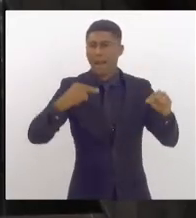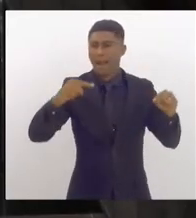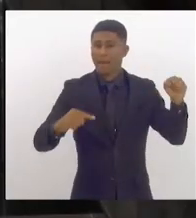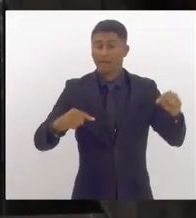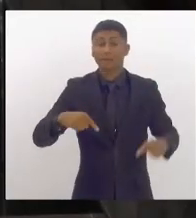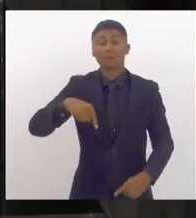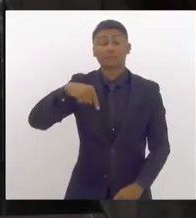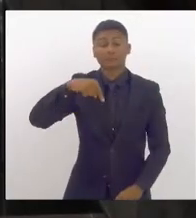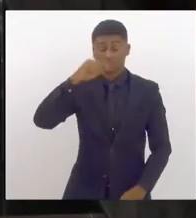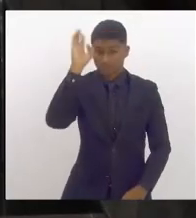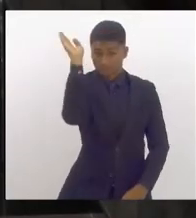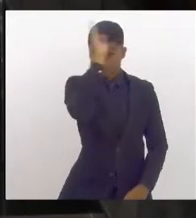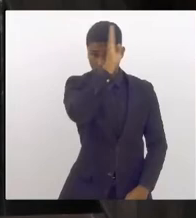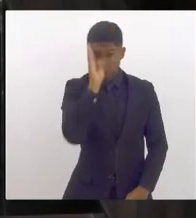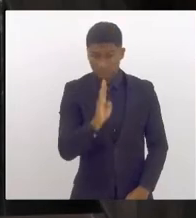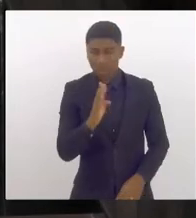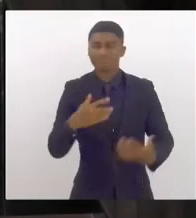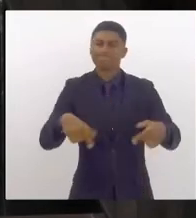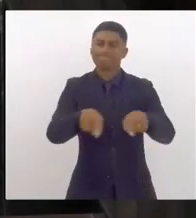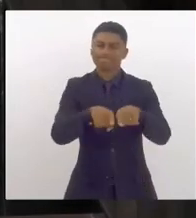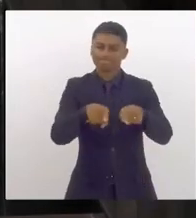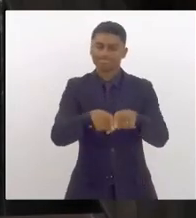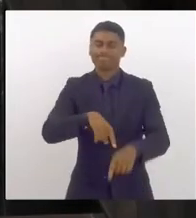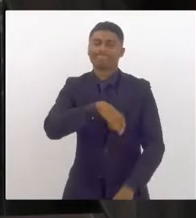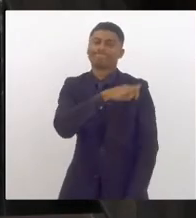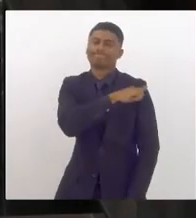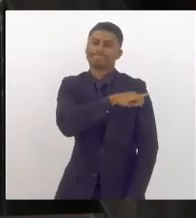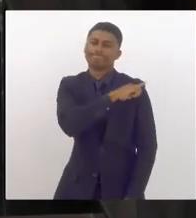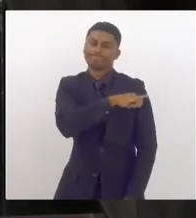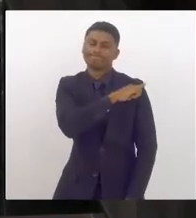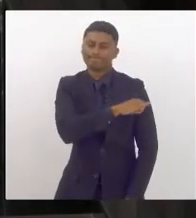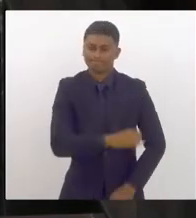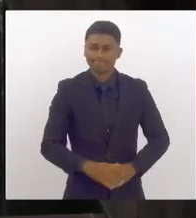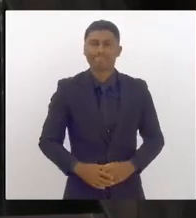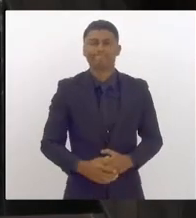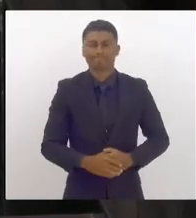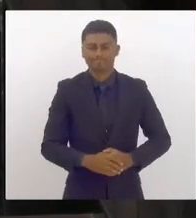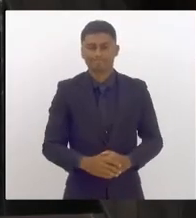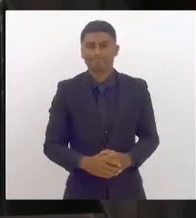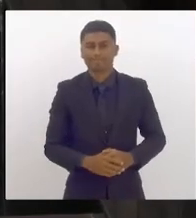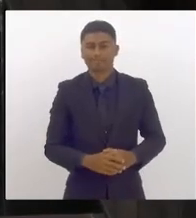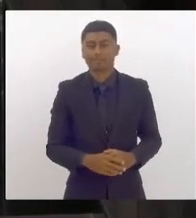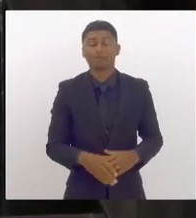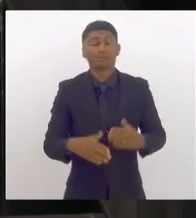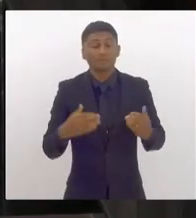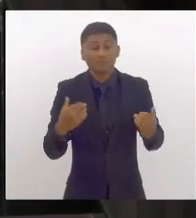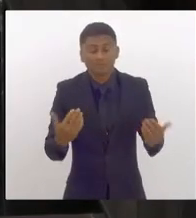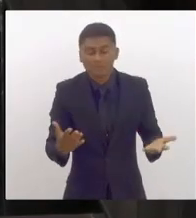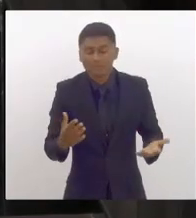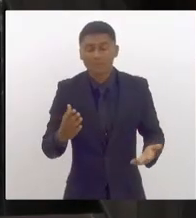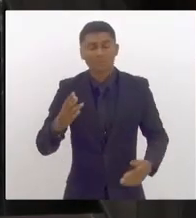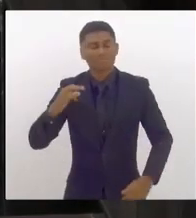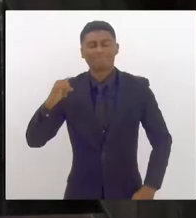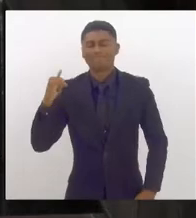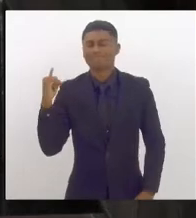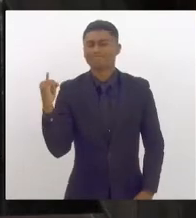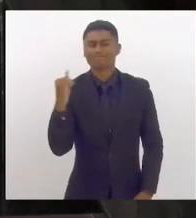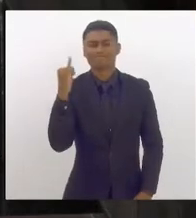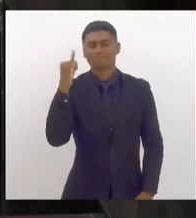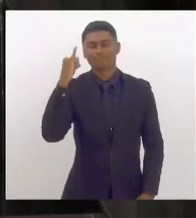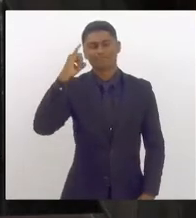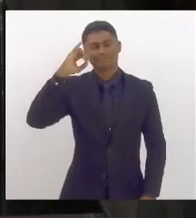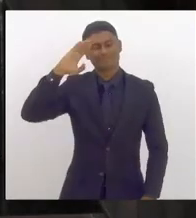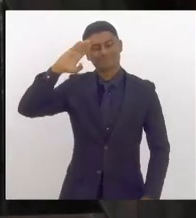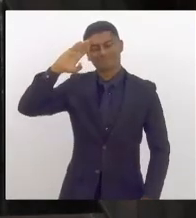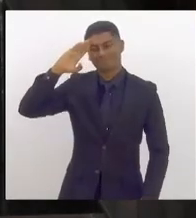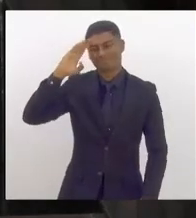país e no nosso estado se alguma coisa importante cima que todo o Parlamento